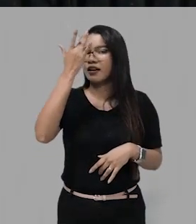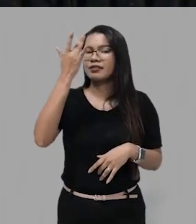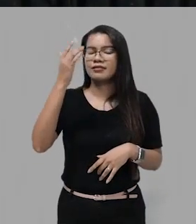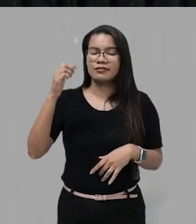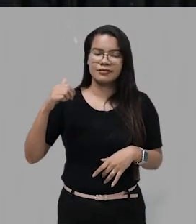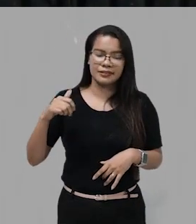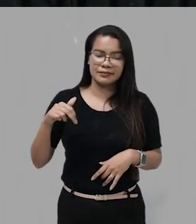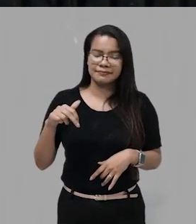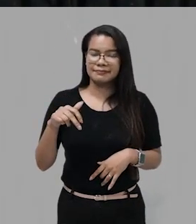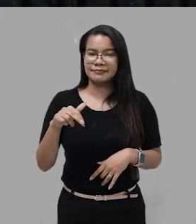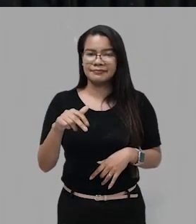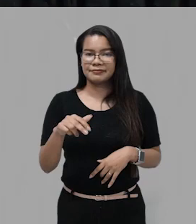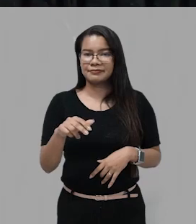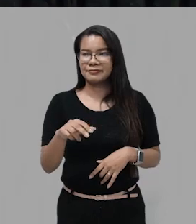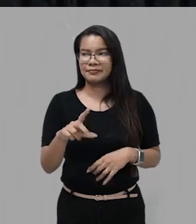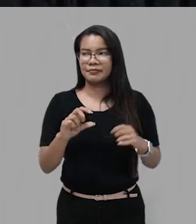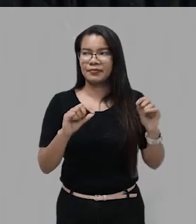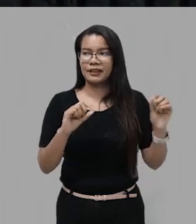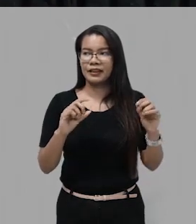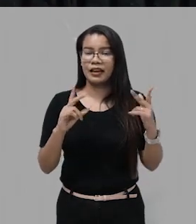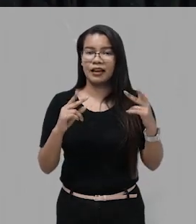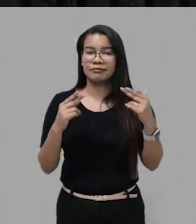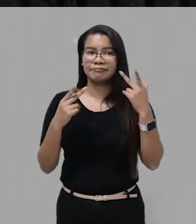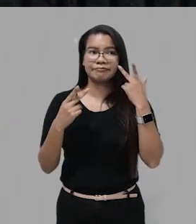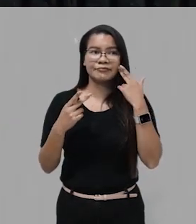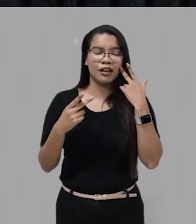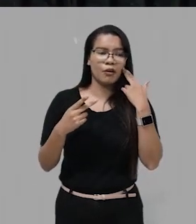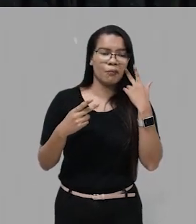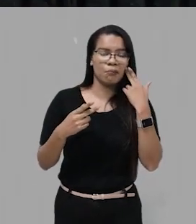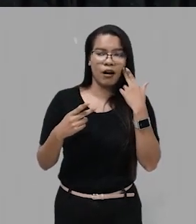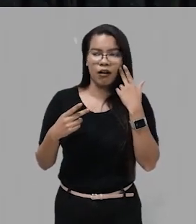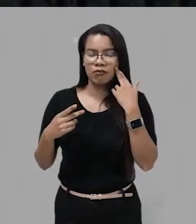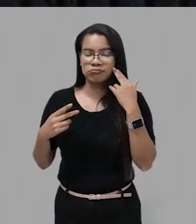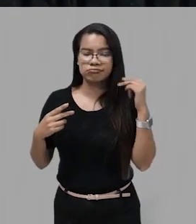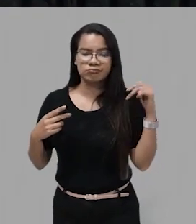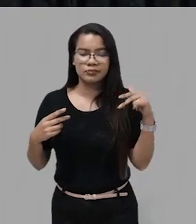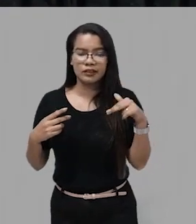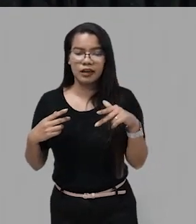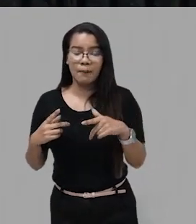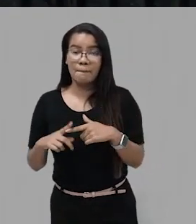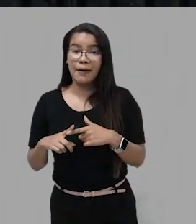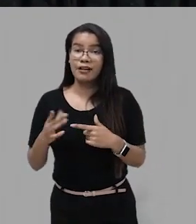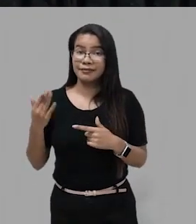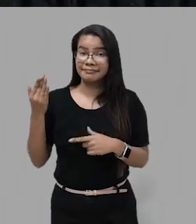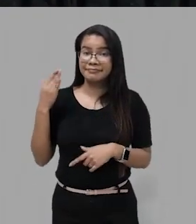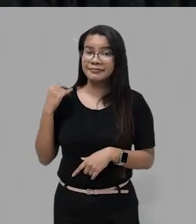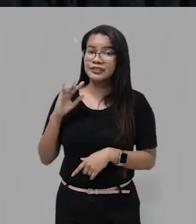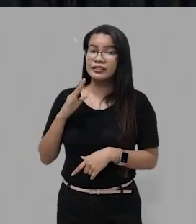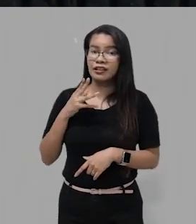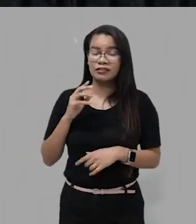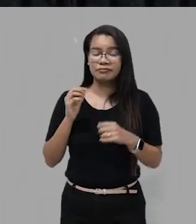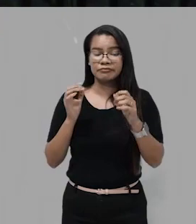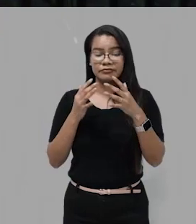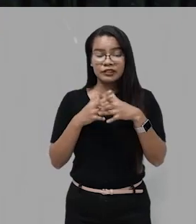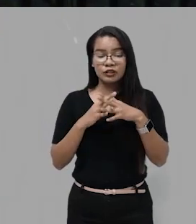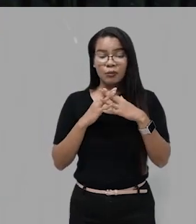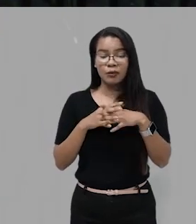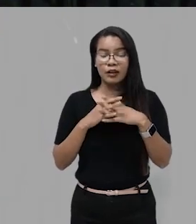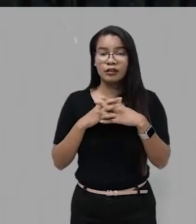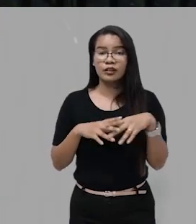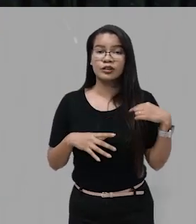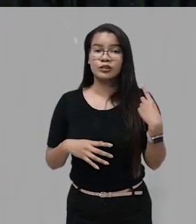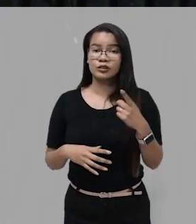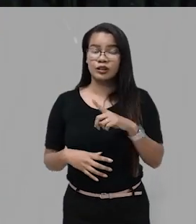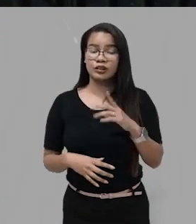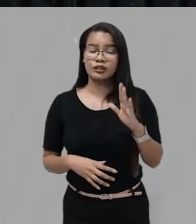andar, que é algo muito rudimentar hoje, um dia já foi complexo. Um dia nós já